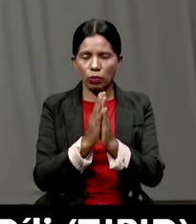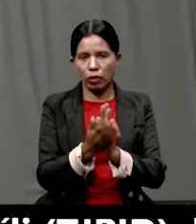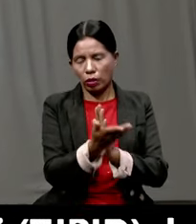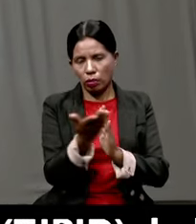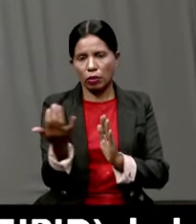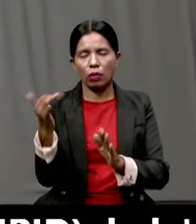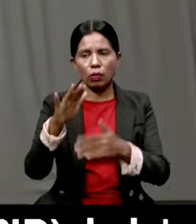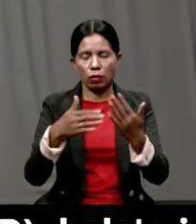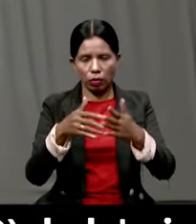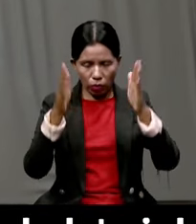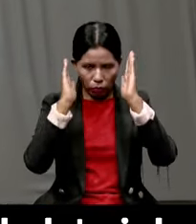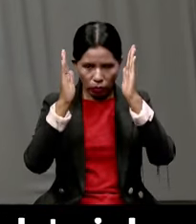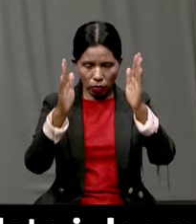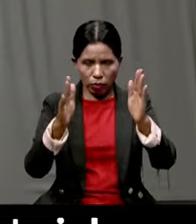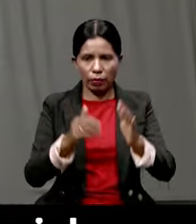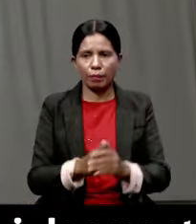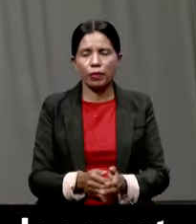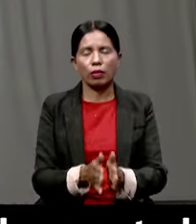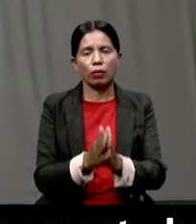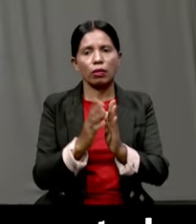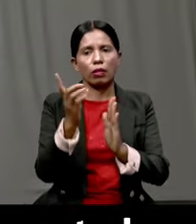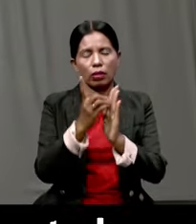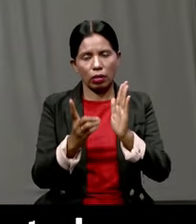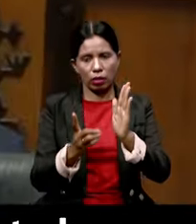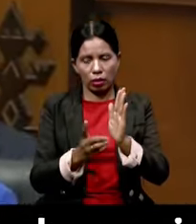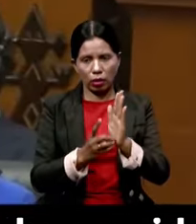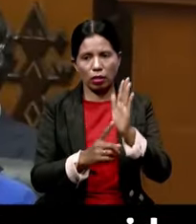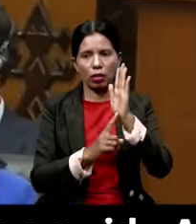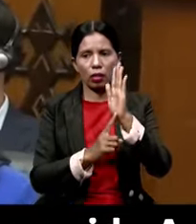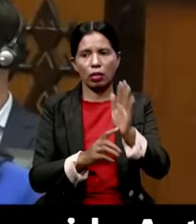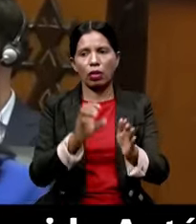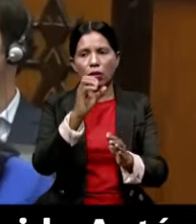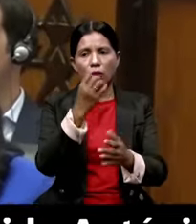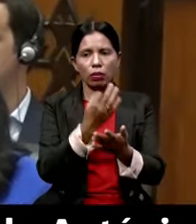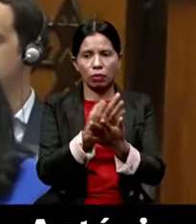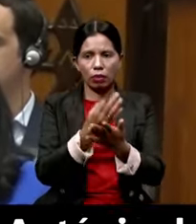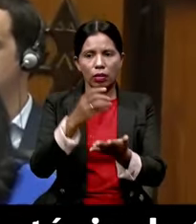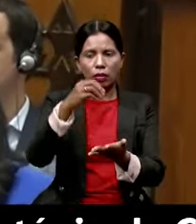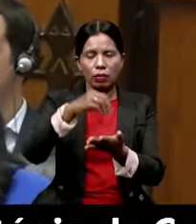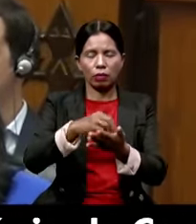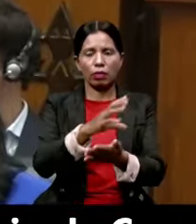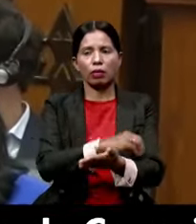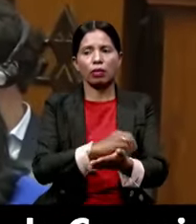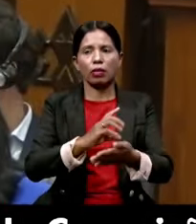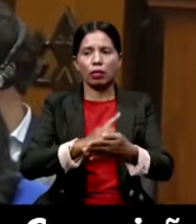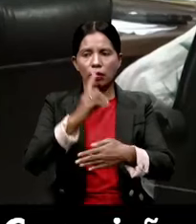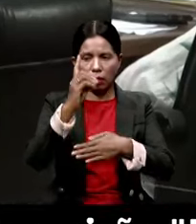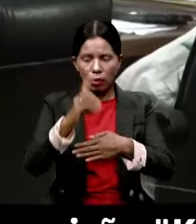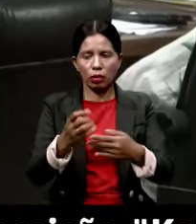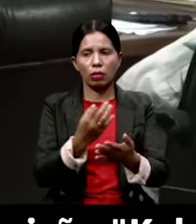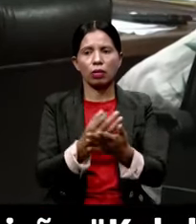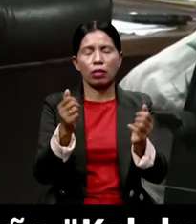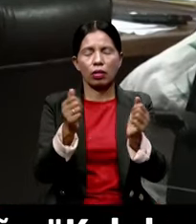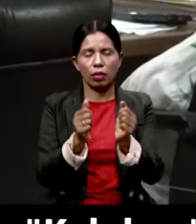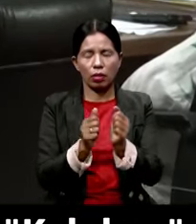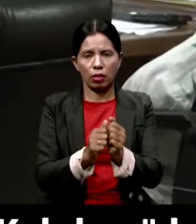tau atenção, vai dar dados russi portal transferência orçamento na Bialoca, ba capital desenvolvimento o total dólar americano